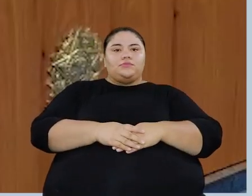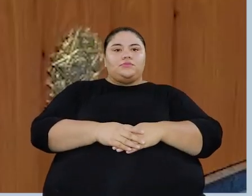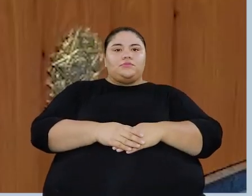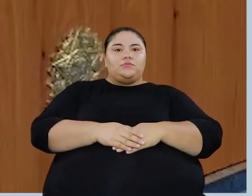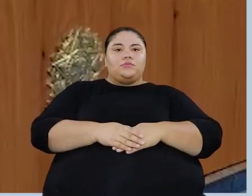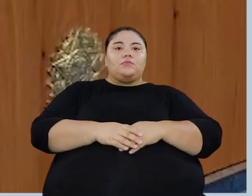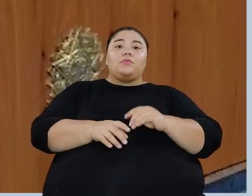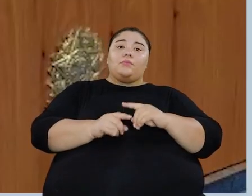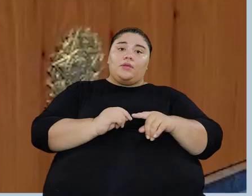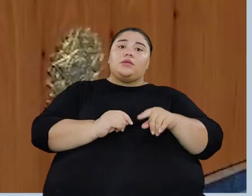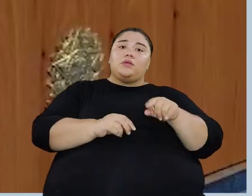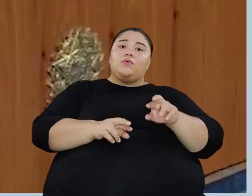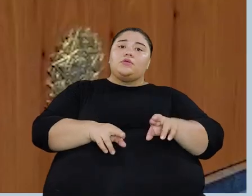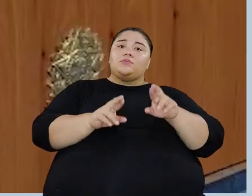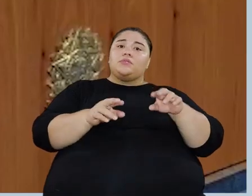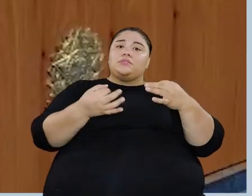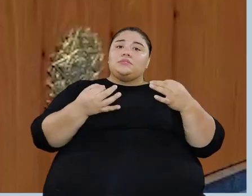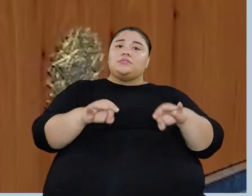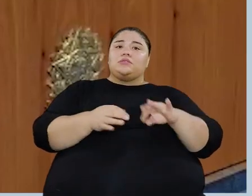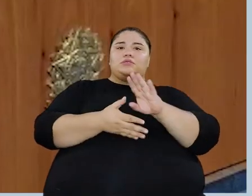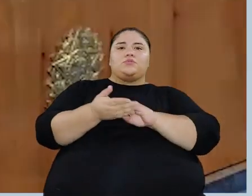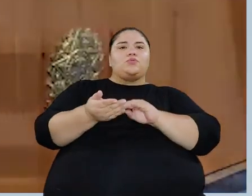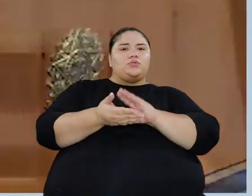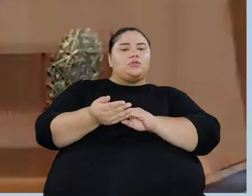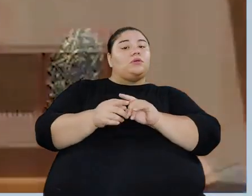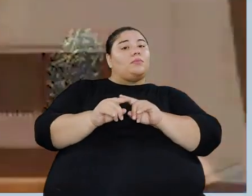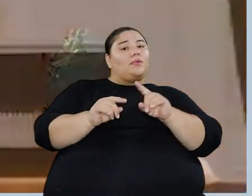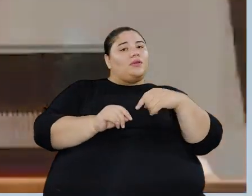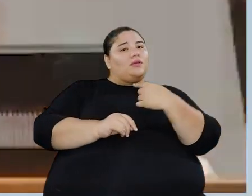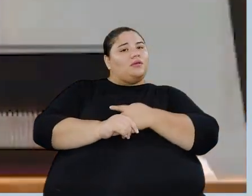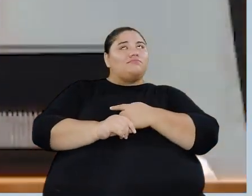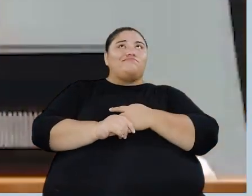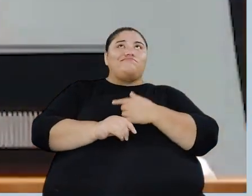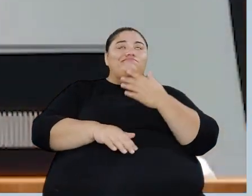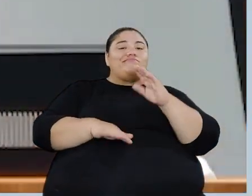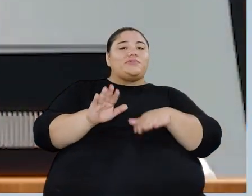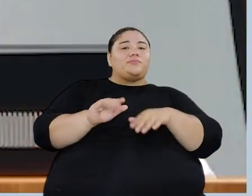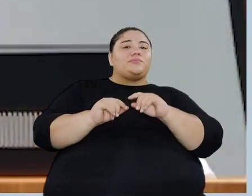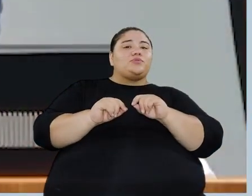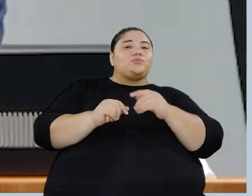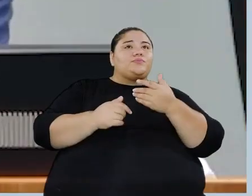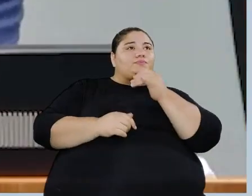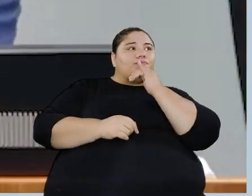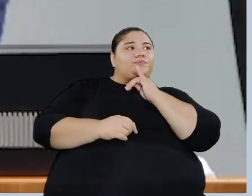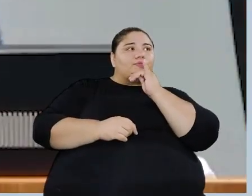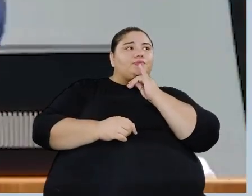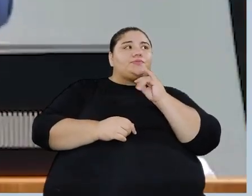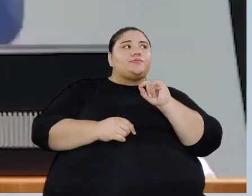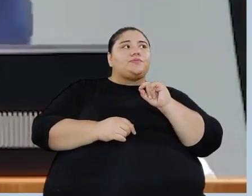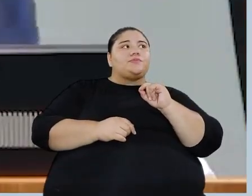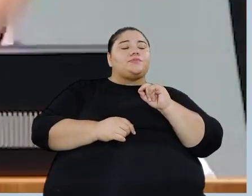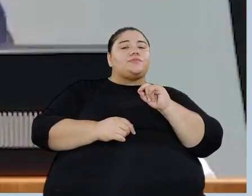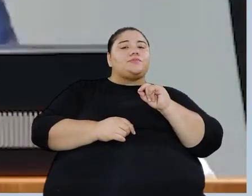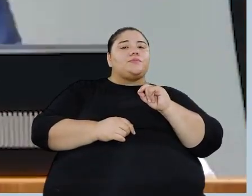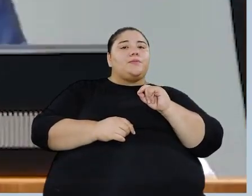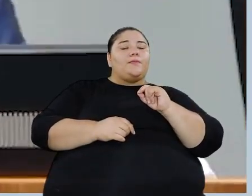Mas é uma expectativa de que dê certo nesse modelo, né? É claro que nós vamos depender aqui, né, do famoso